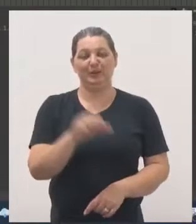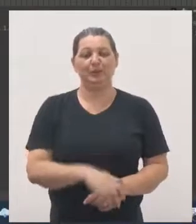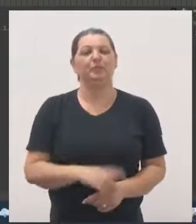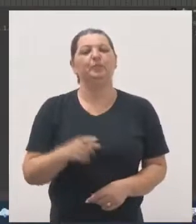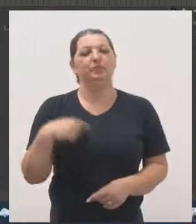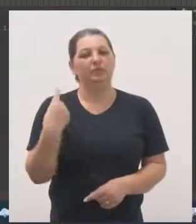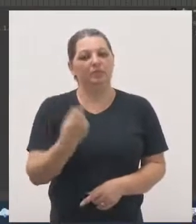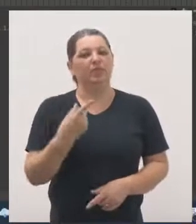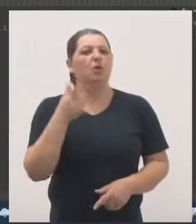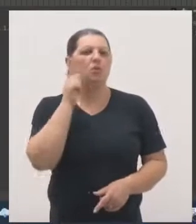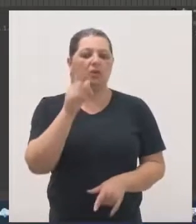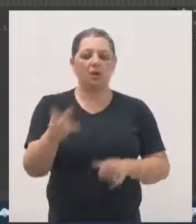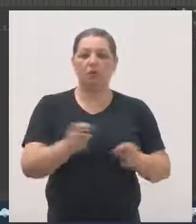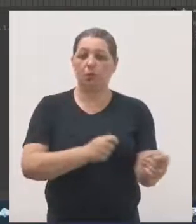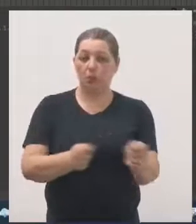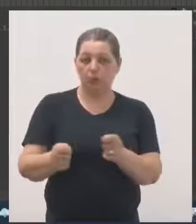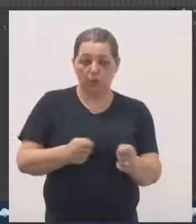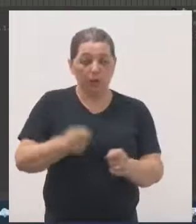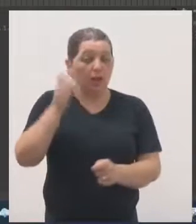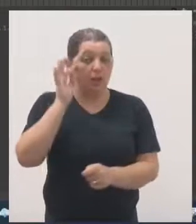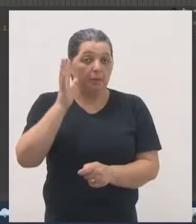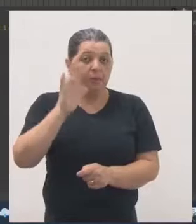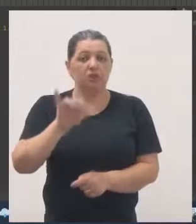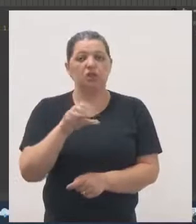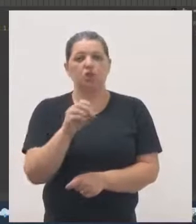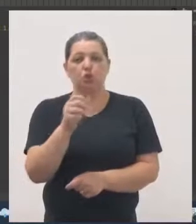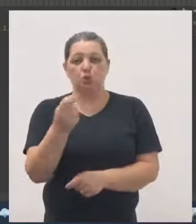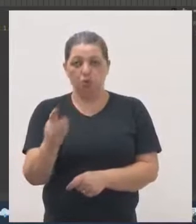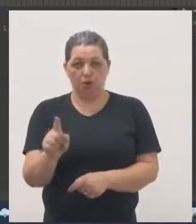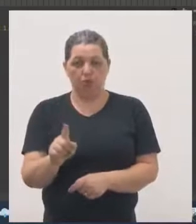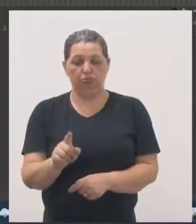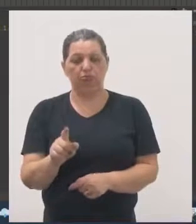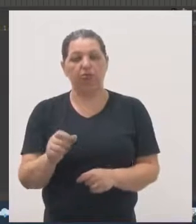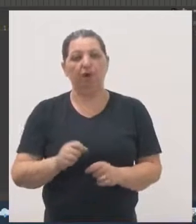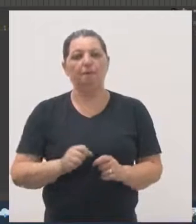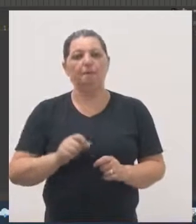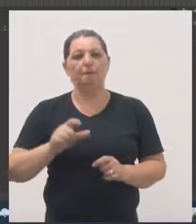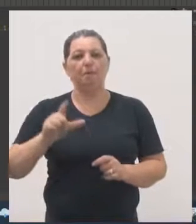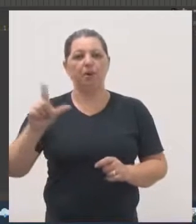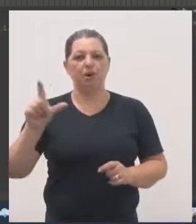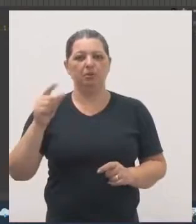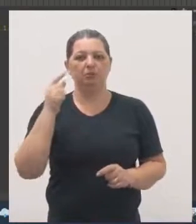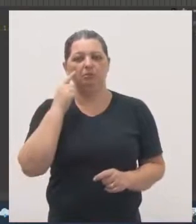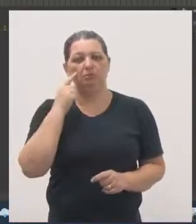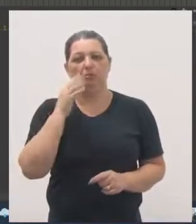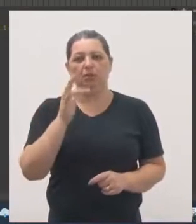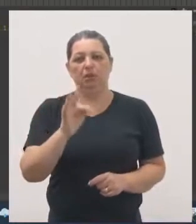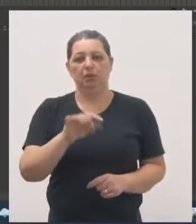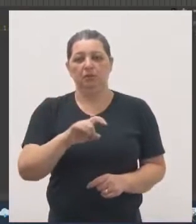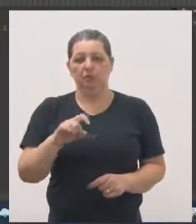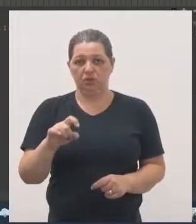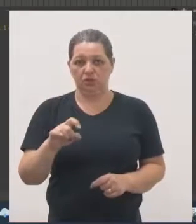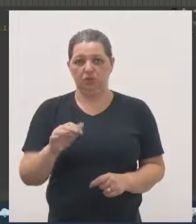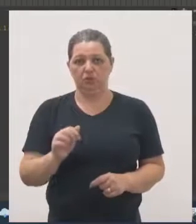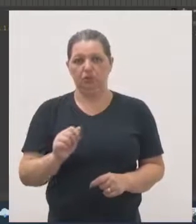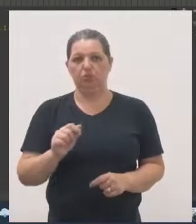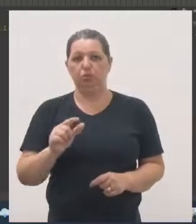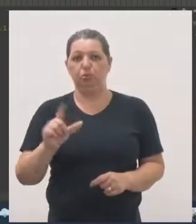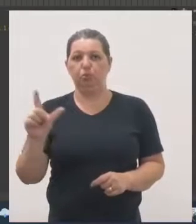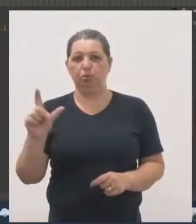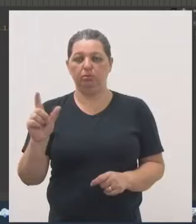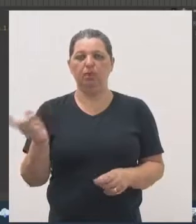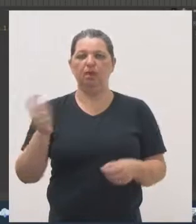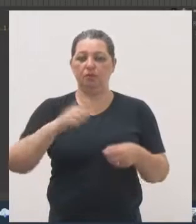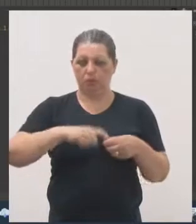Vamos imaginar aqui, o João, vamos imaginar que a gente vai aumentar, ó. Cliquei no FX, vou voltar. Cliquei no